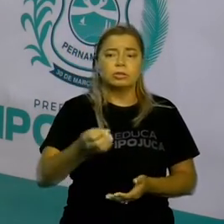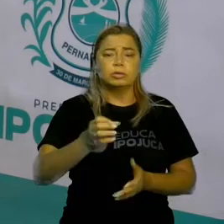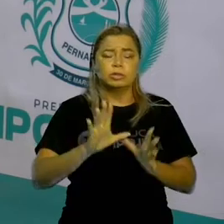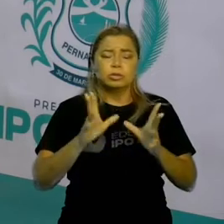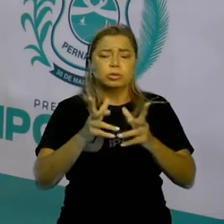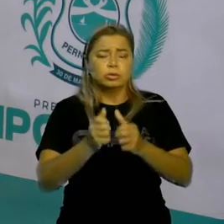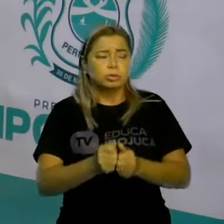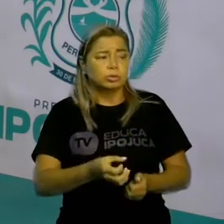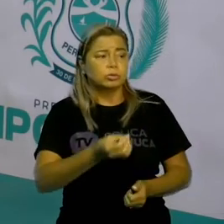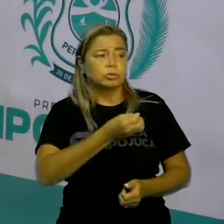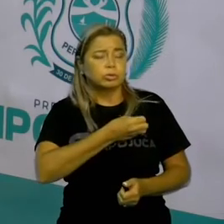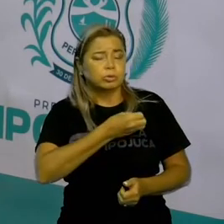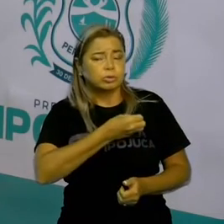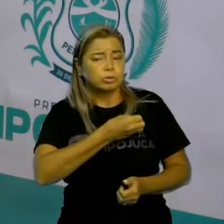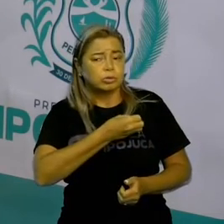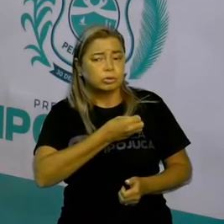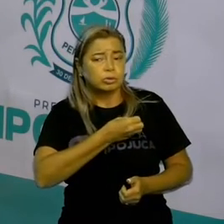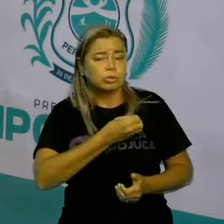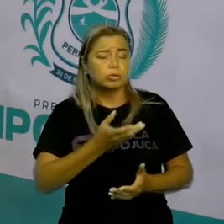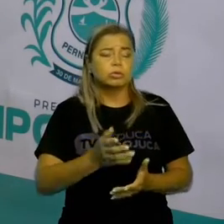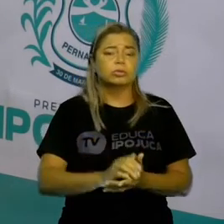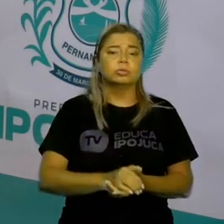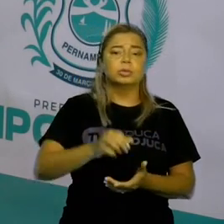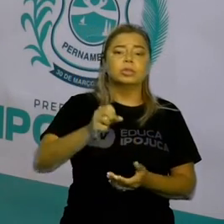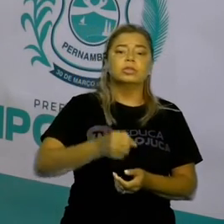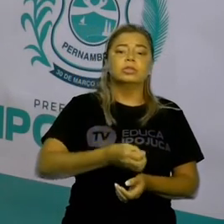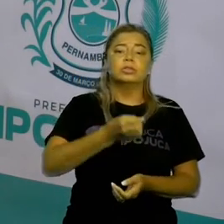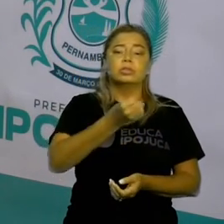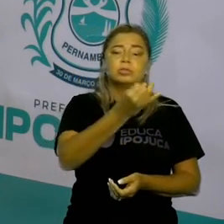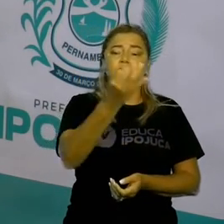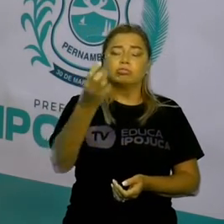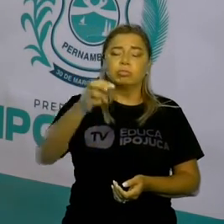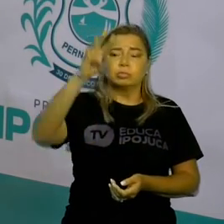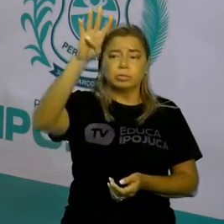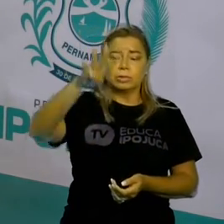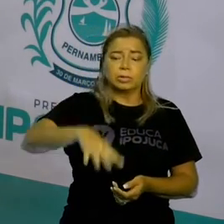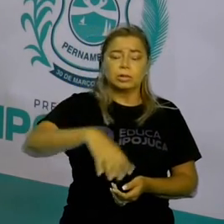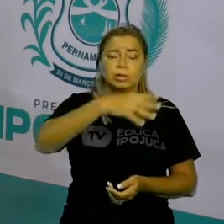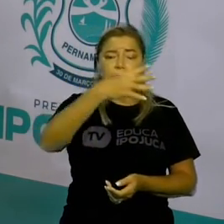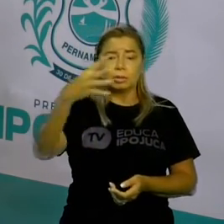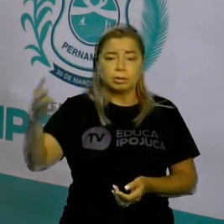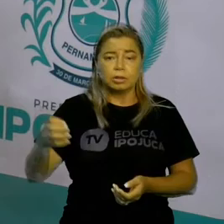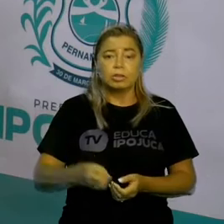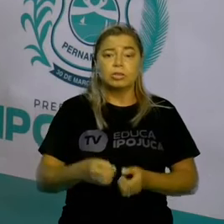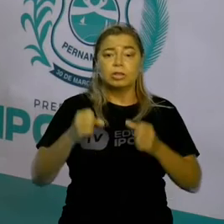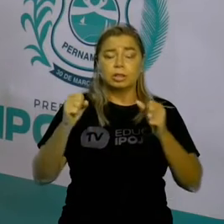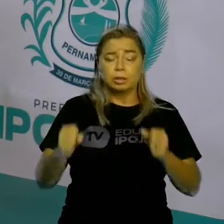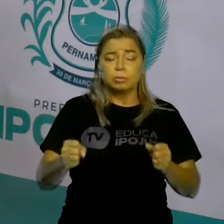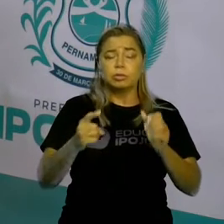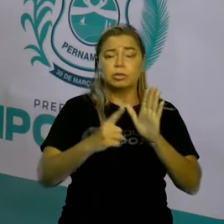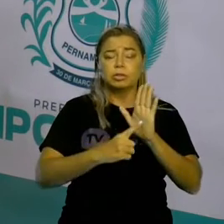números racionais, fracionários e decimais, mas que pode ser representado